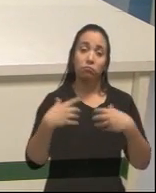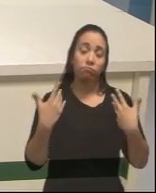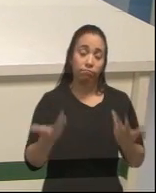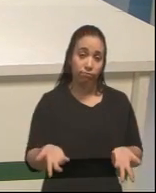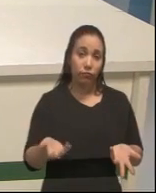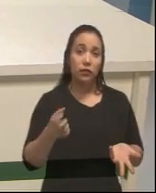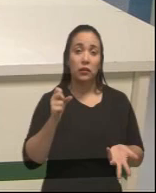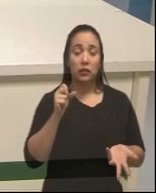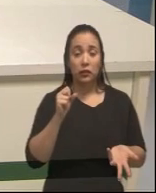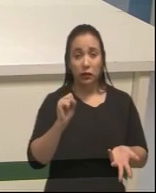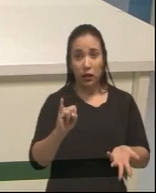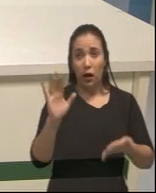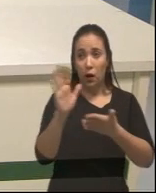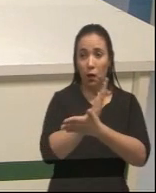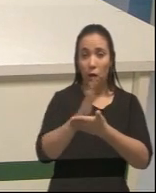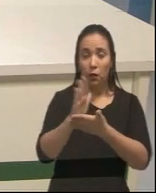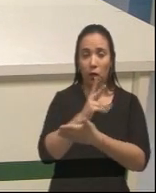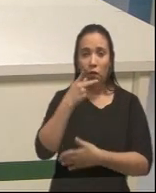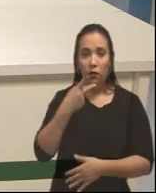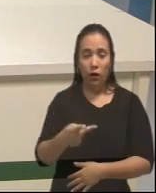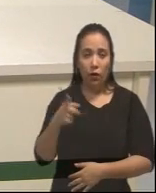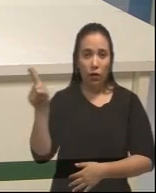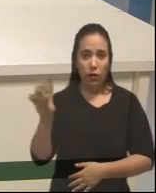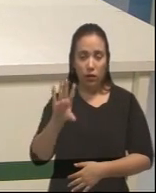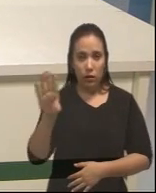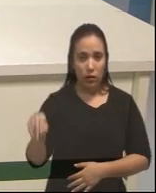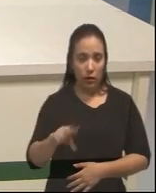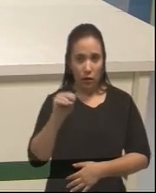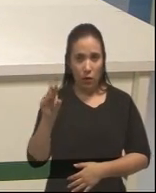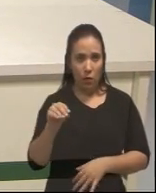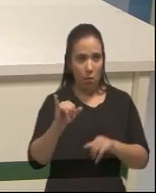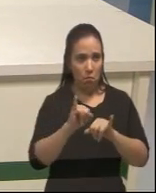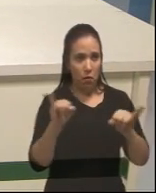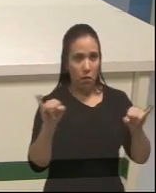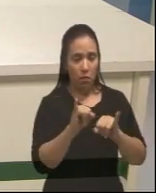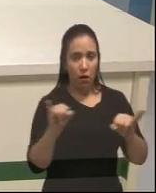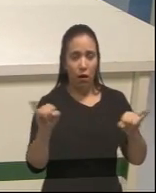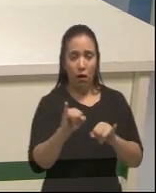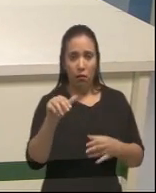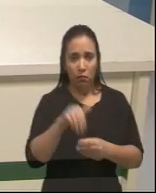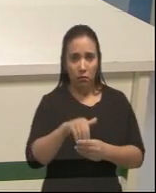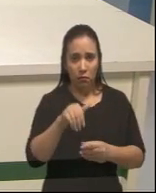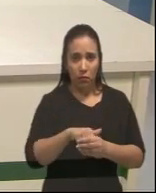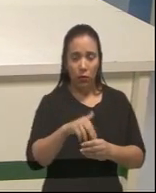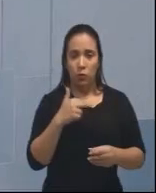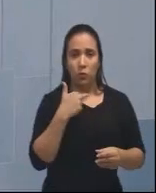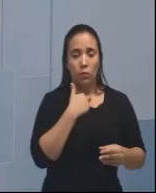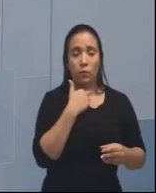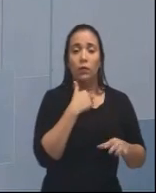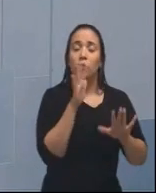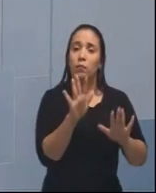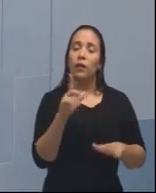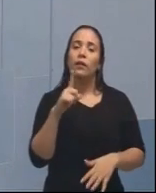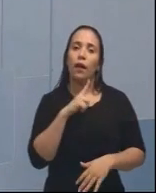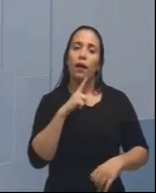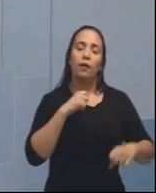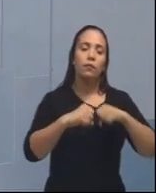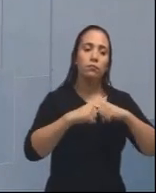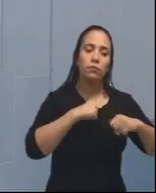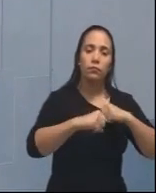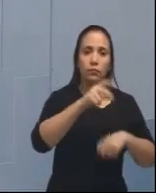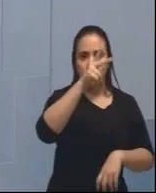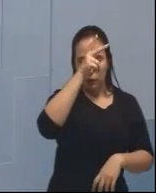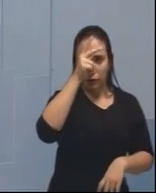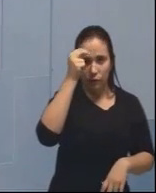acusaram, não podem acusar o Ciro aqui de propaganda eleitoral antecipada. Porque aí também haverá debate com os prefeitos da